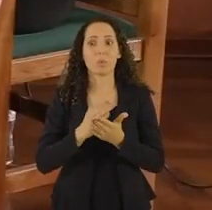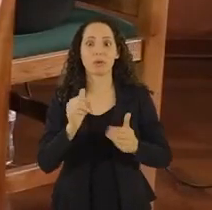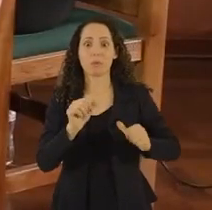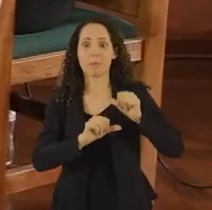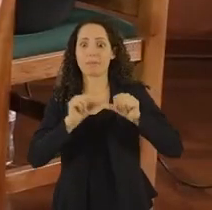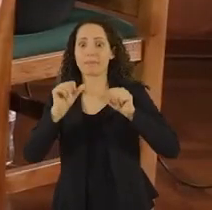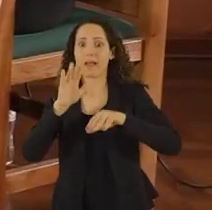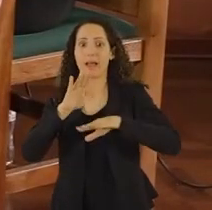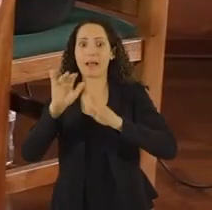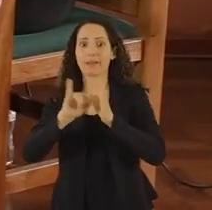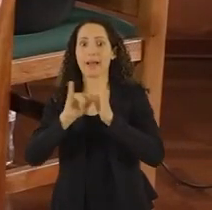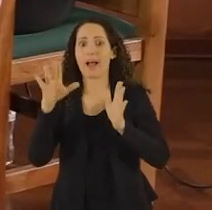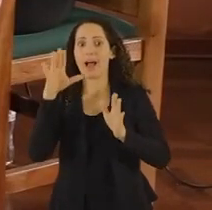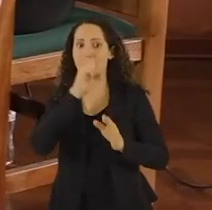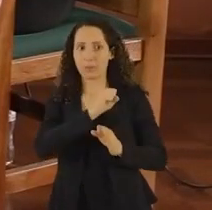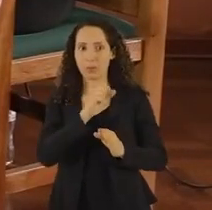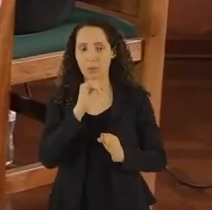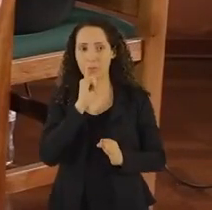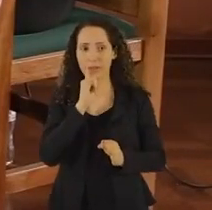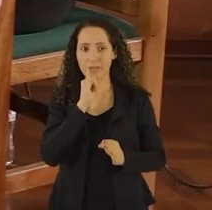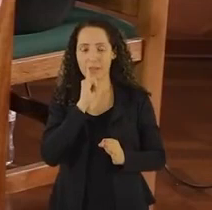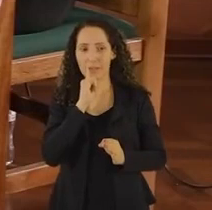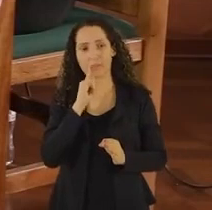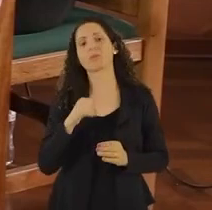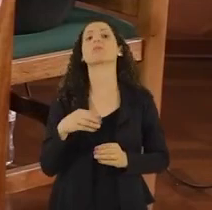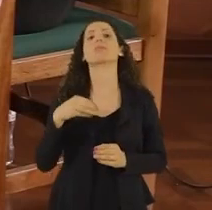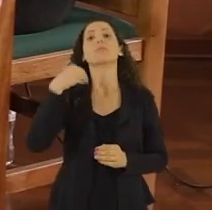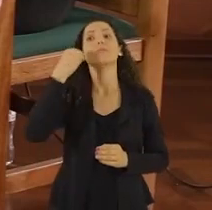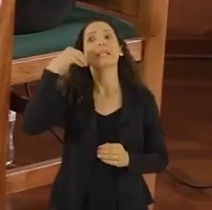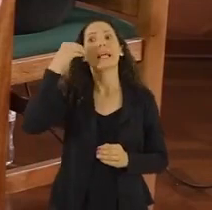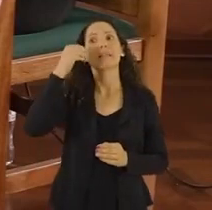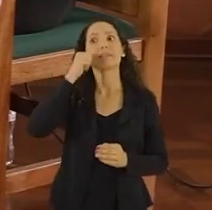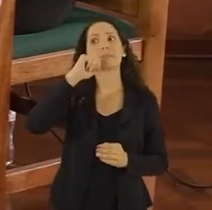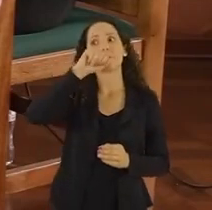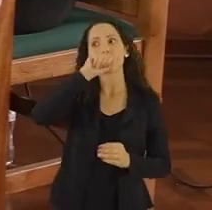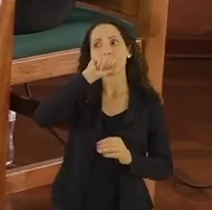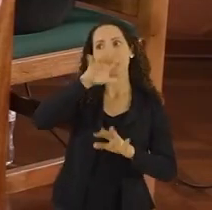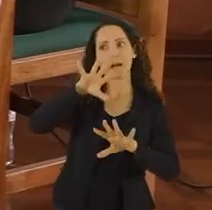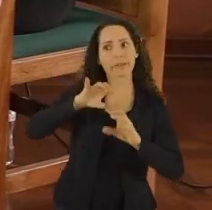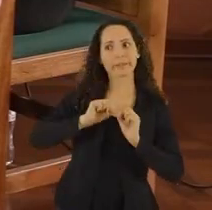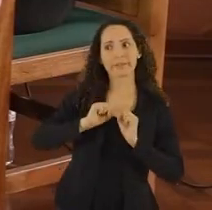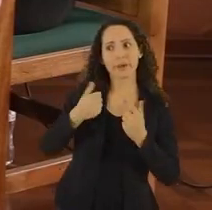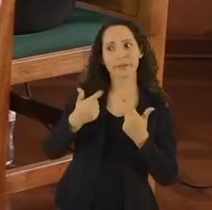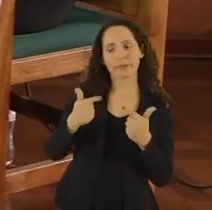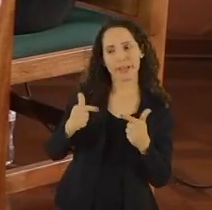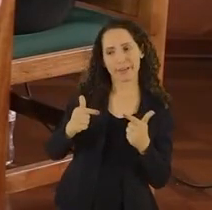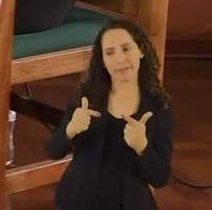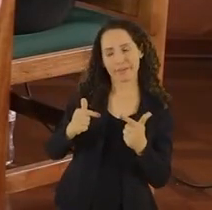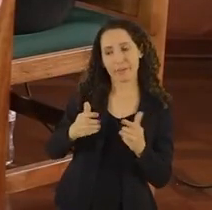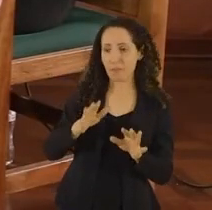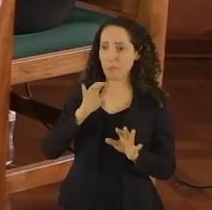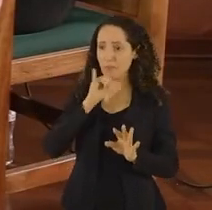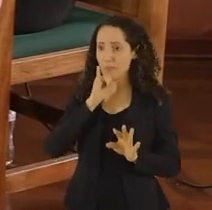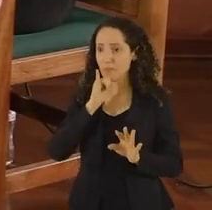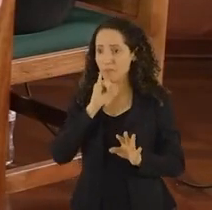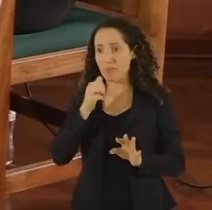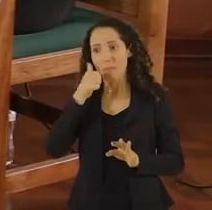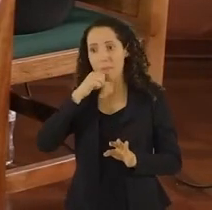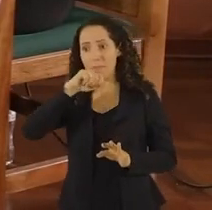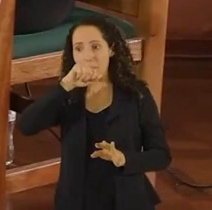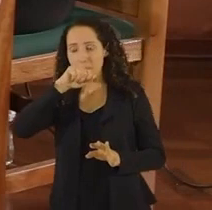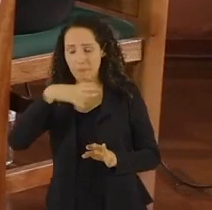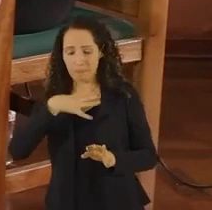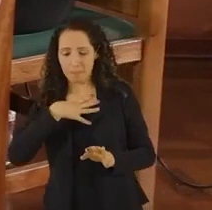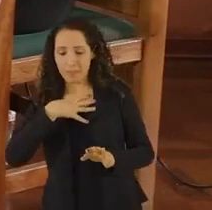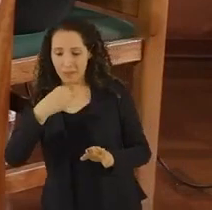e o que antes eu já não tive as experiências da minha mãe as minhas filhas não tiveram as minhas experiências